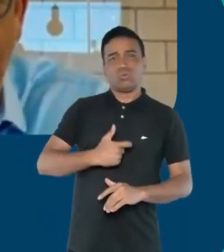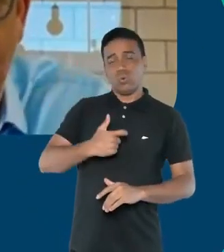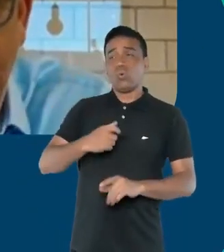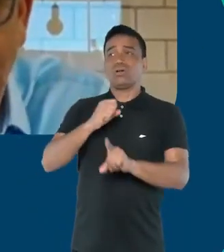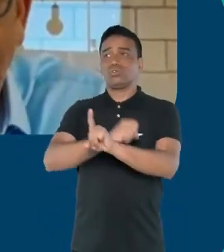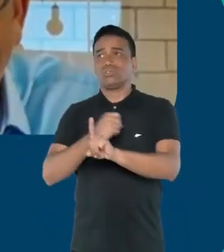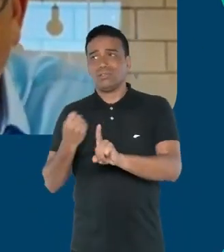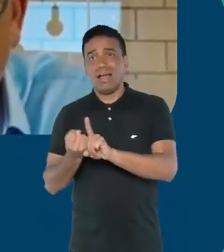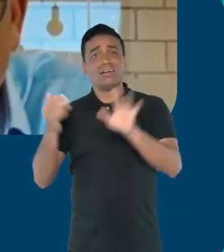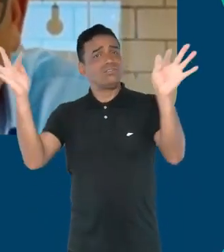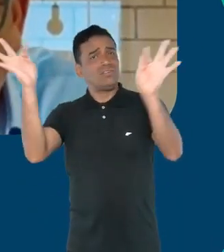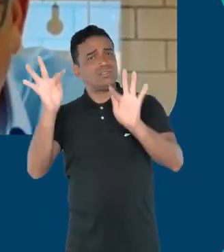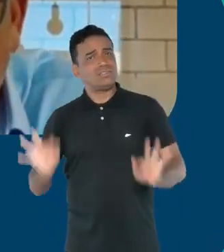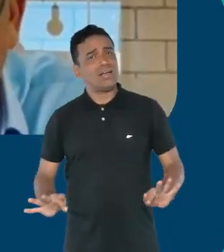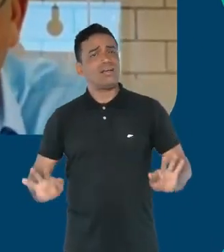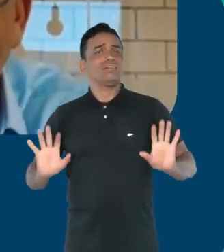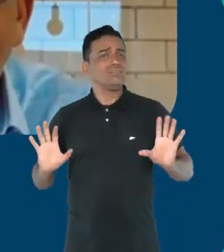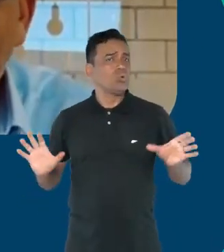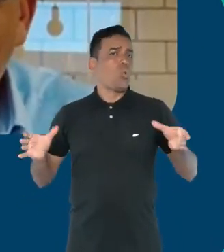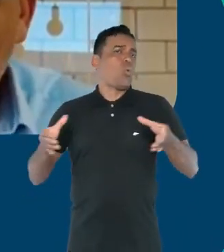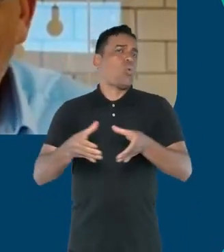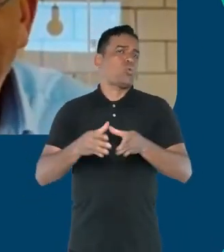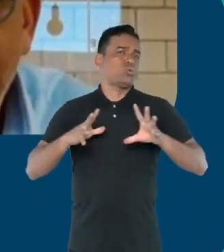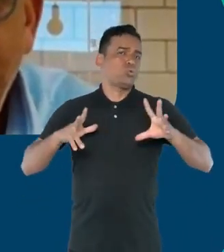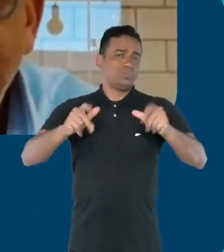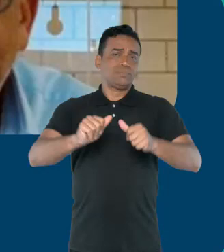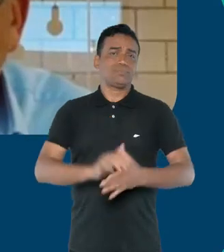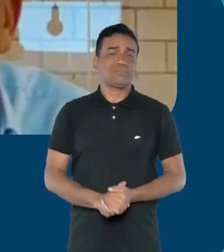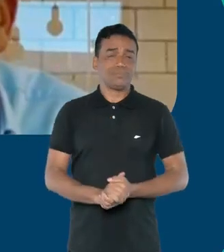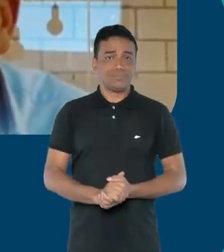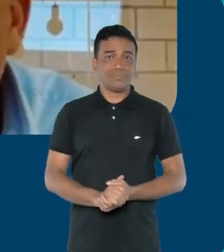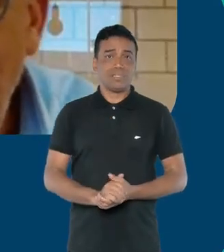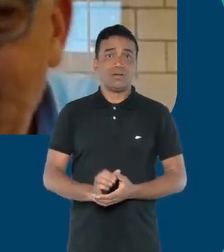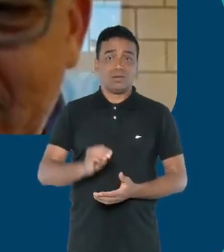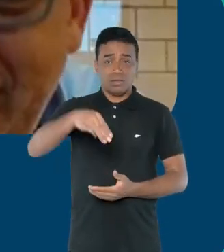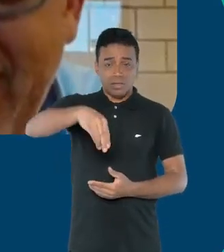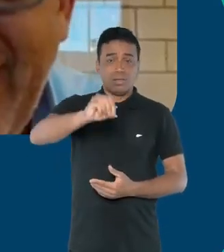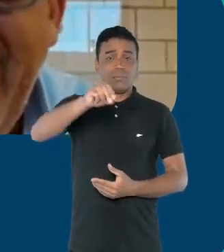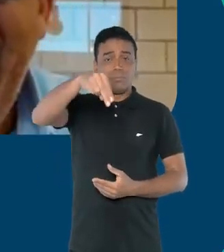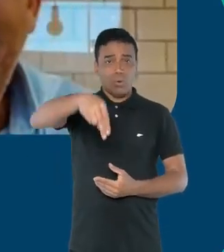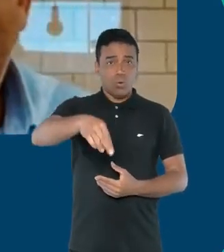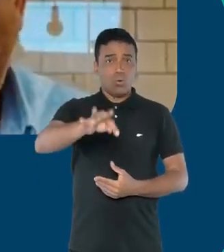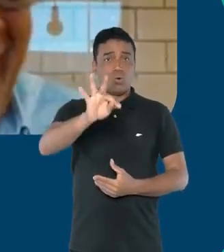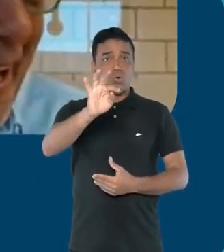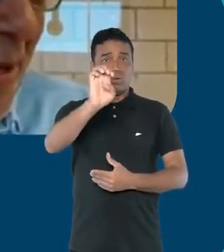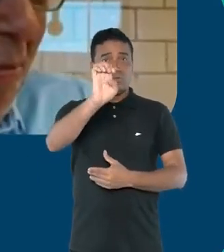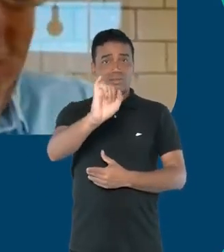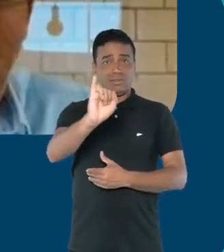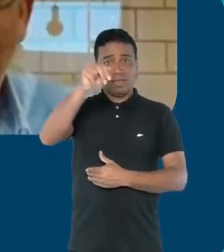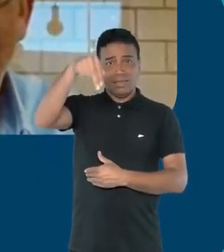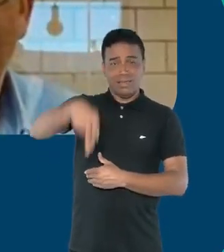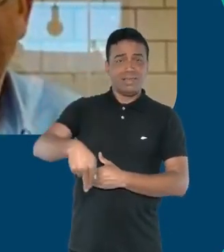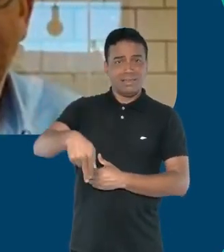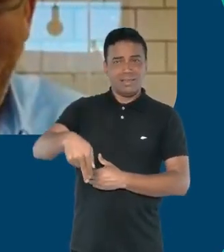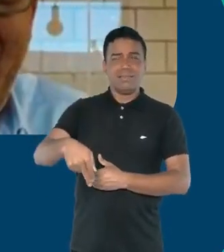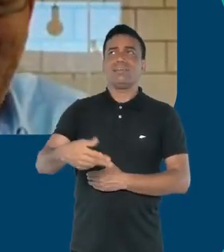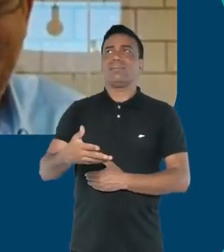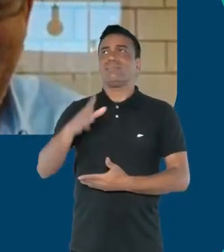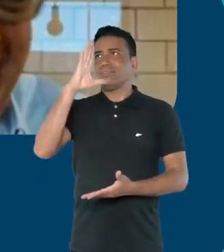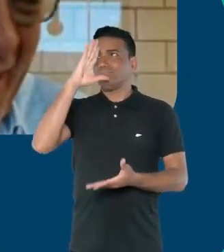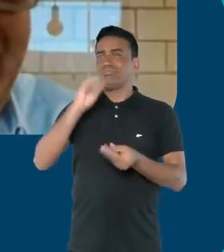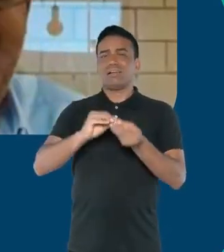da sociedade, do coletivo? O Montaigne vai concluir, ele lista lá Epicuro,